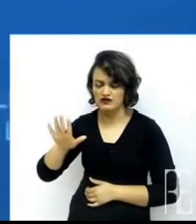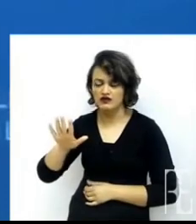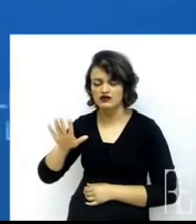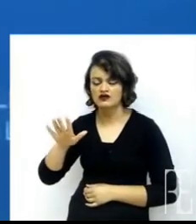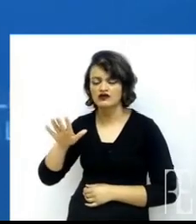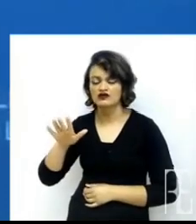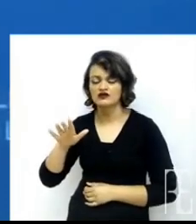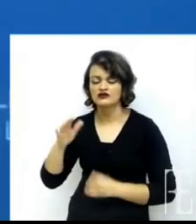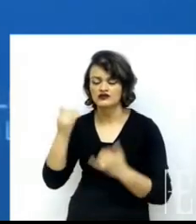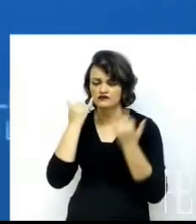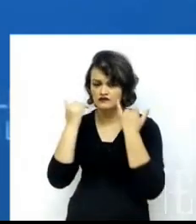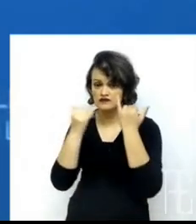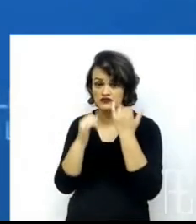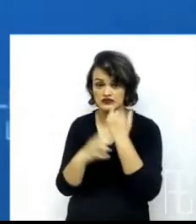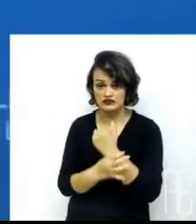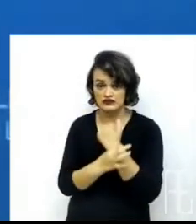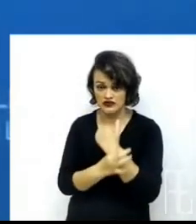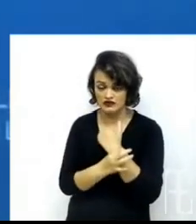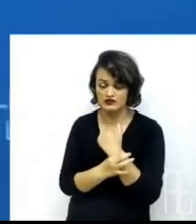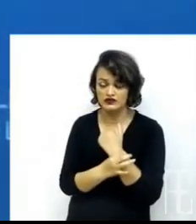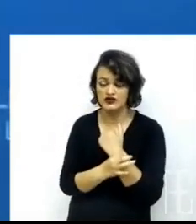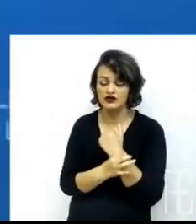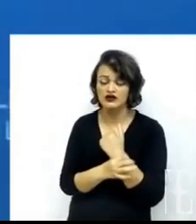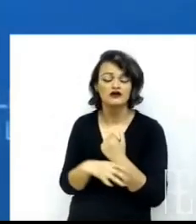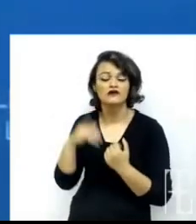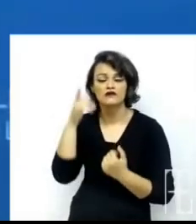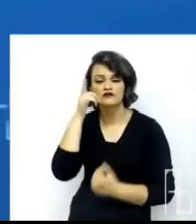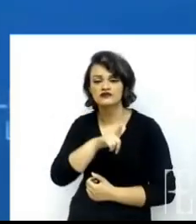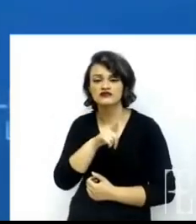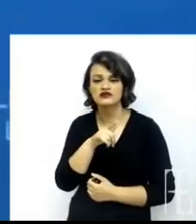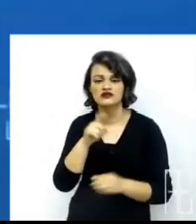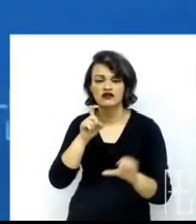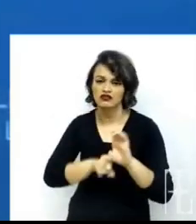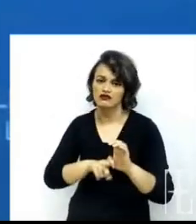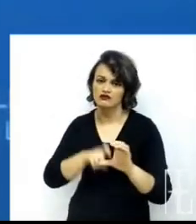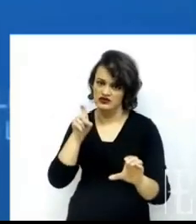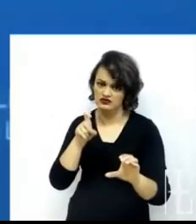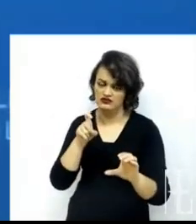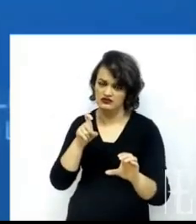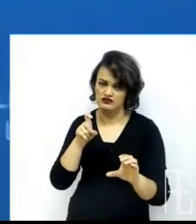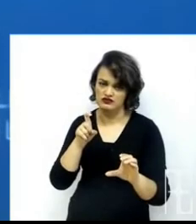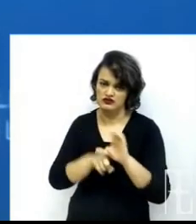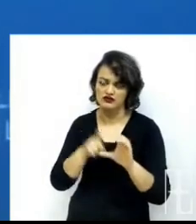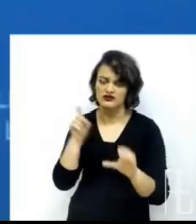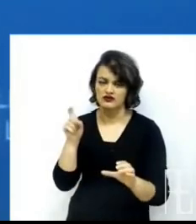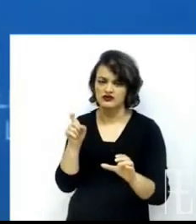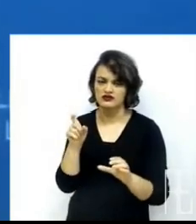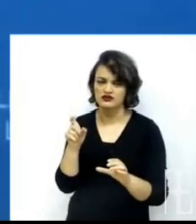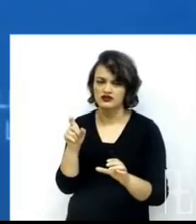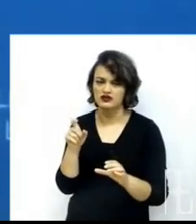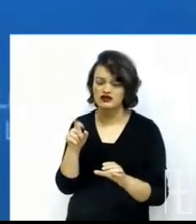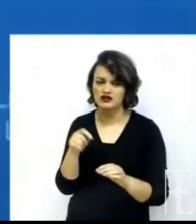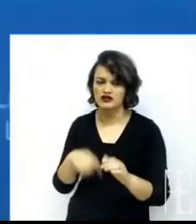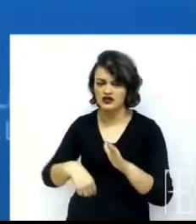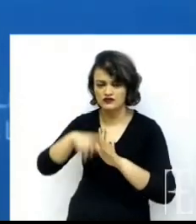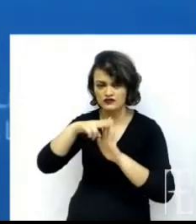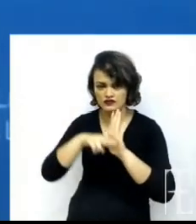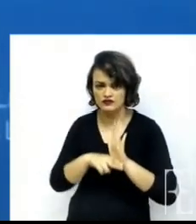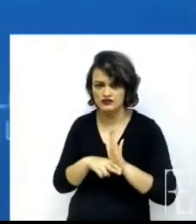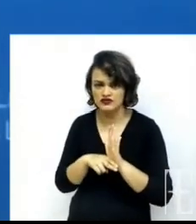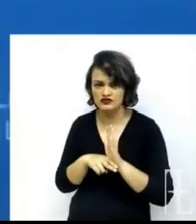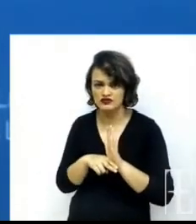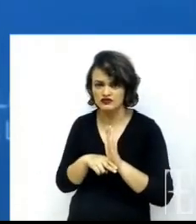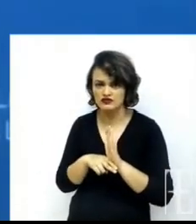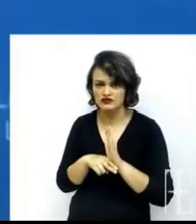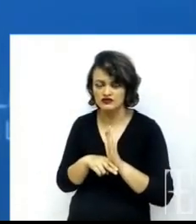Proteção de Dados funcione com total independência e que as nomeações